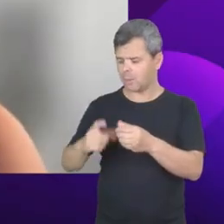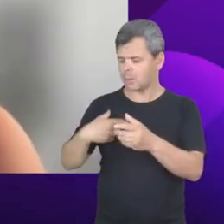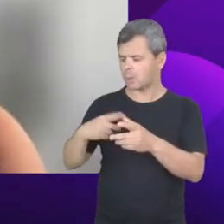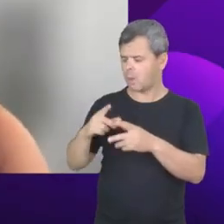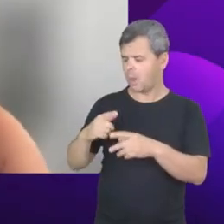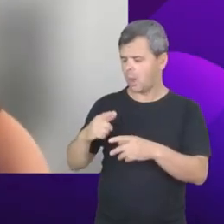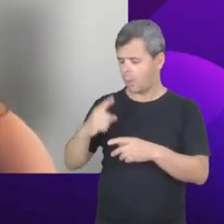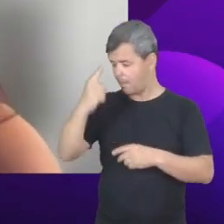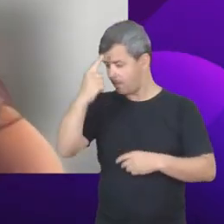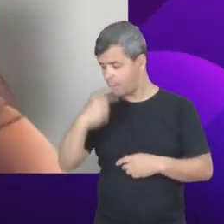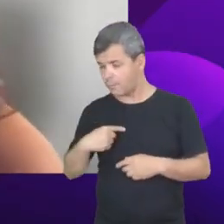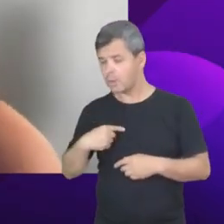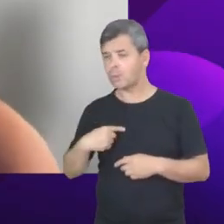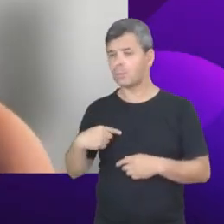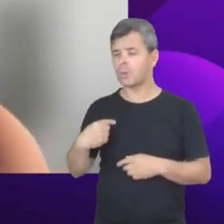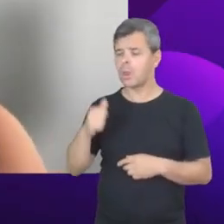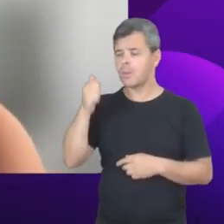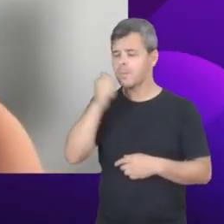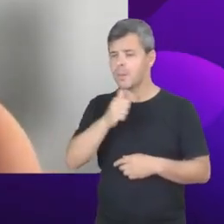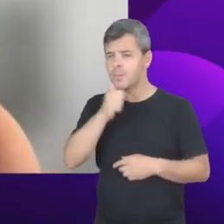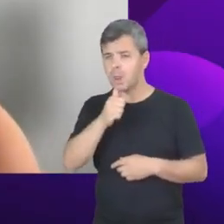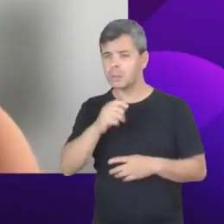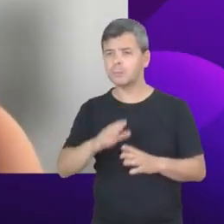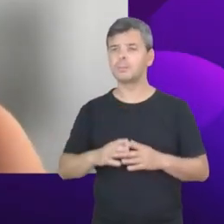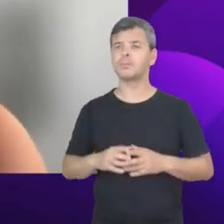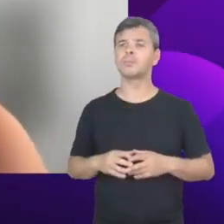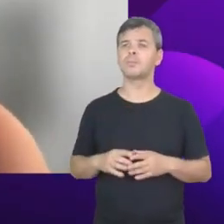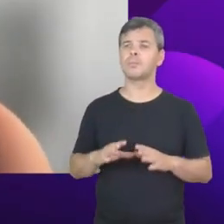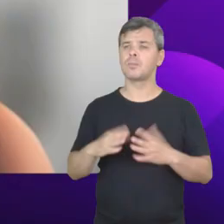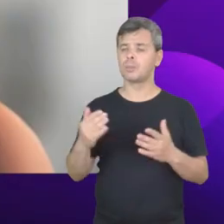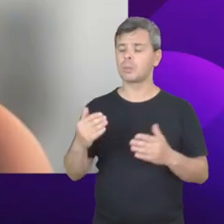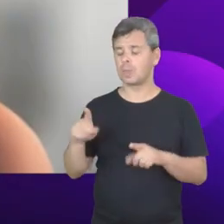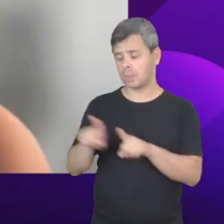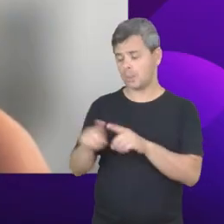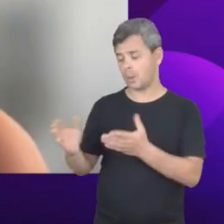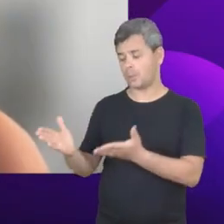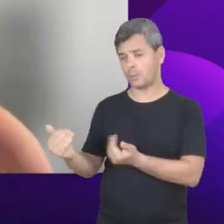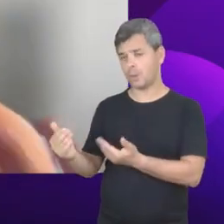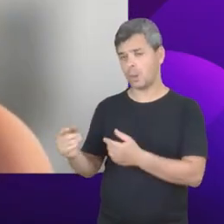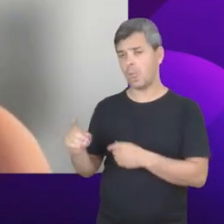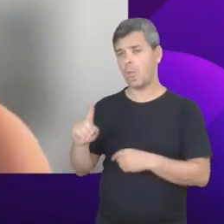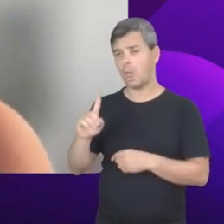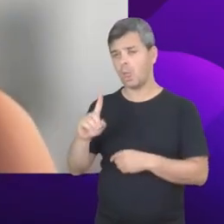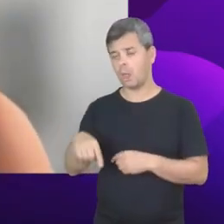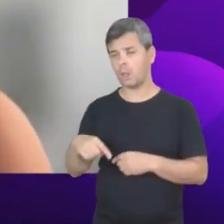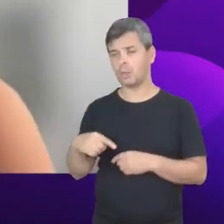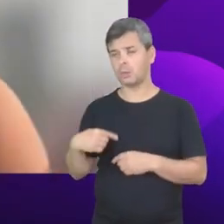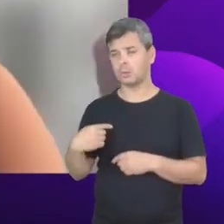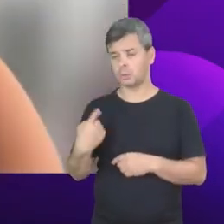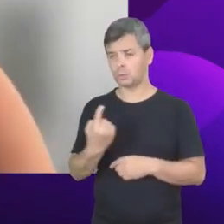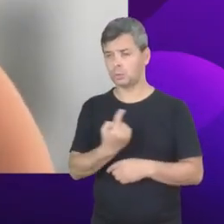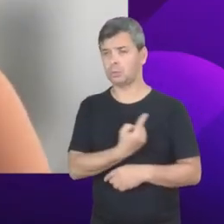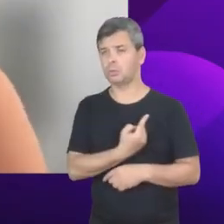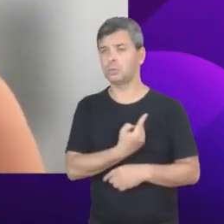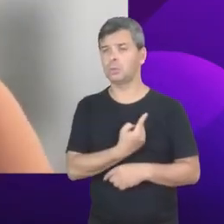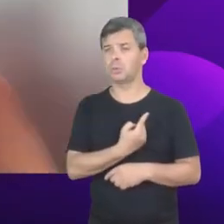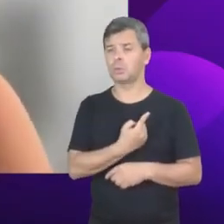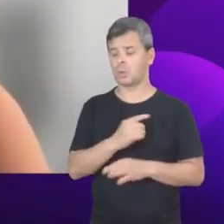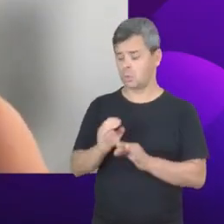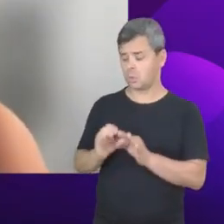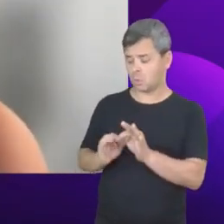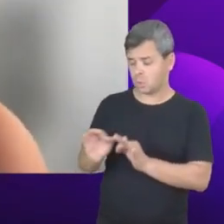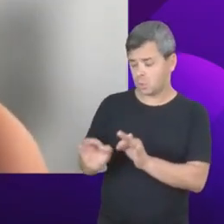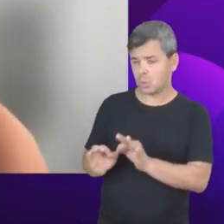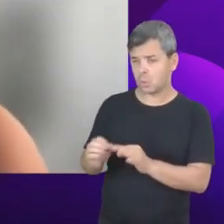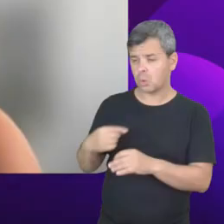mais popularizada para as mulheres, é, e para os jovens também é muito que nossa